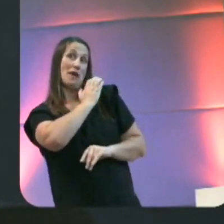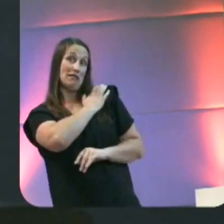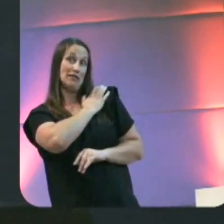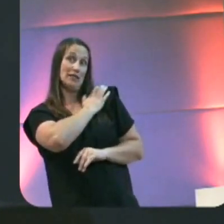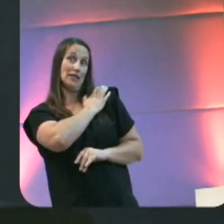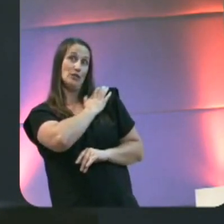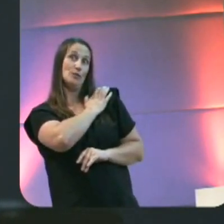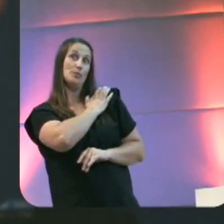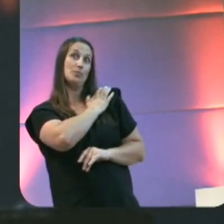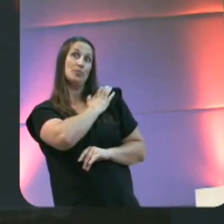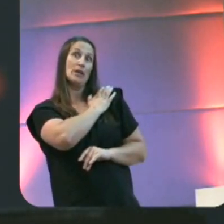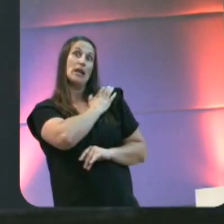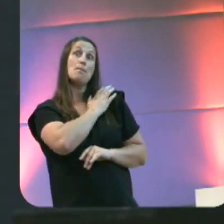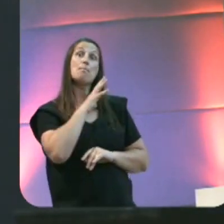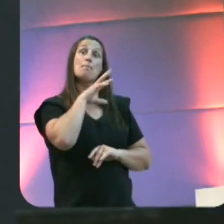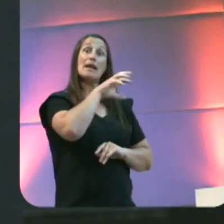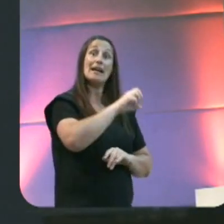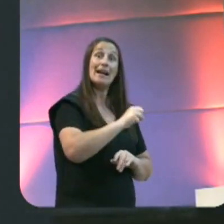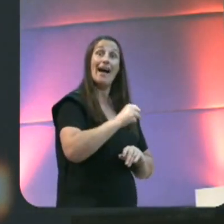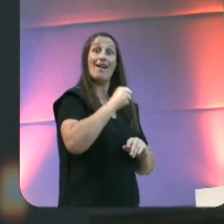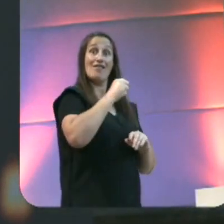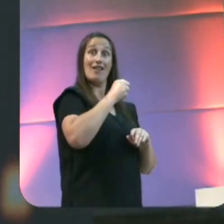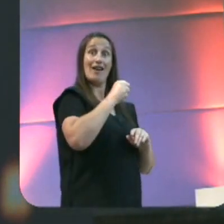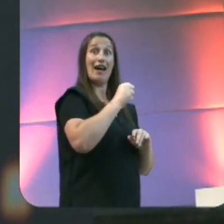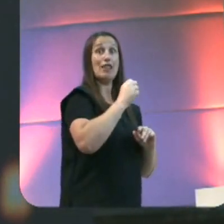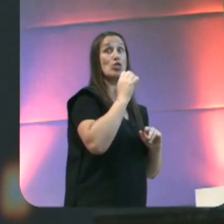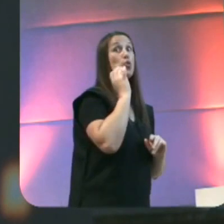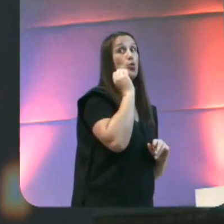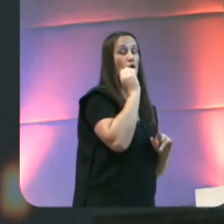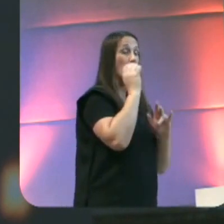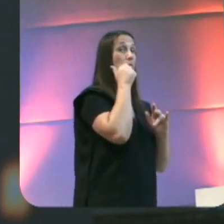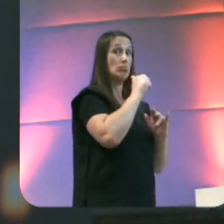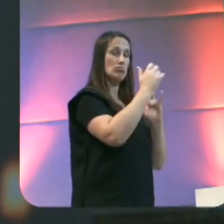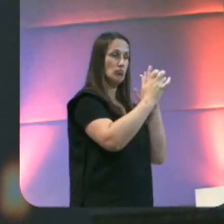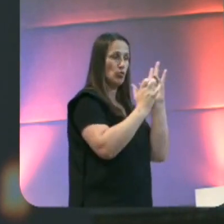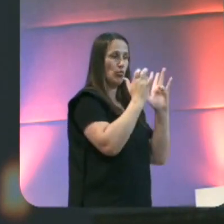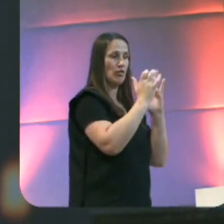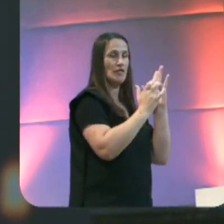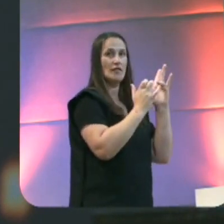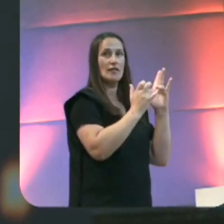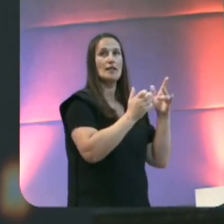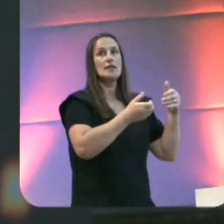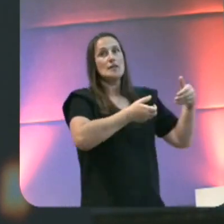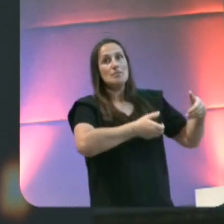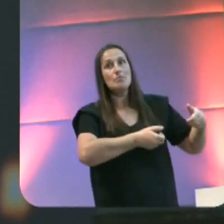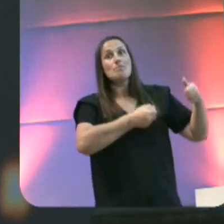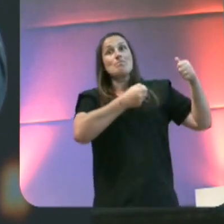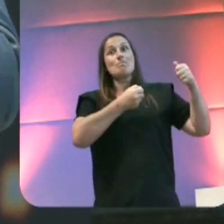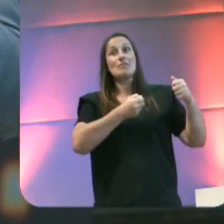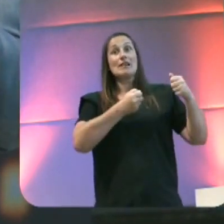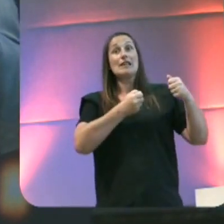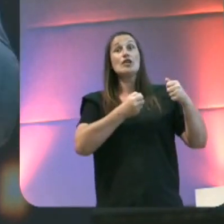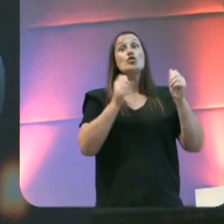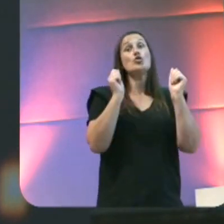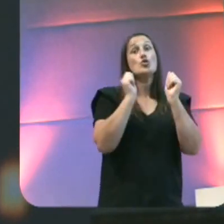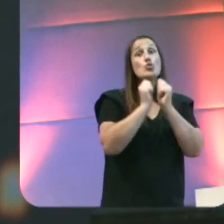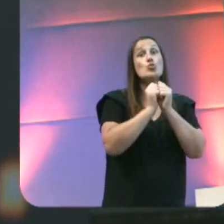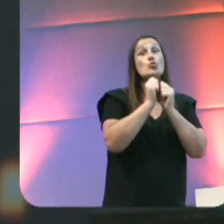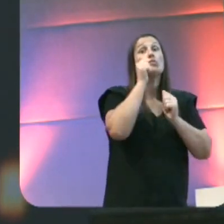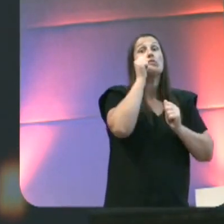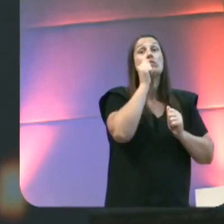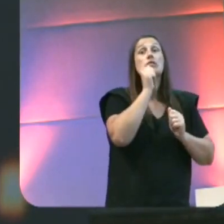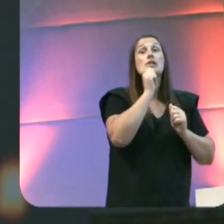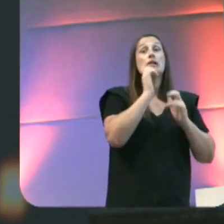carregavam a noiva numa liteira, tá? E As madrinhas eram